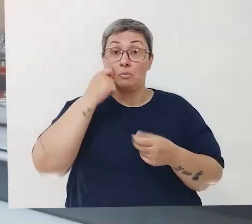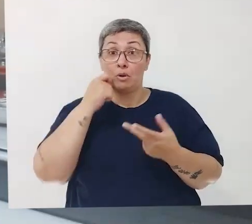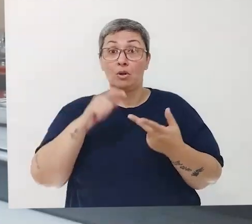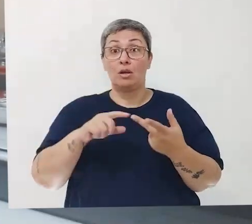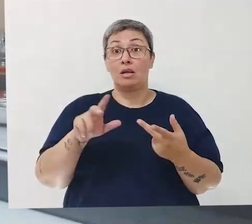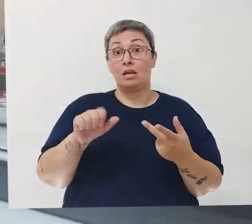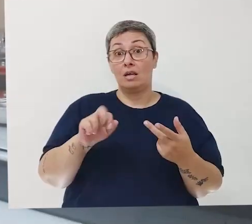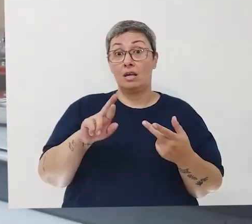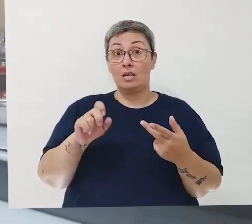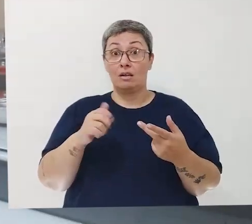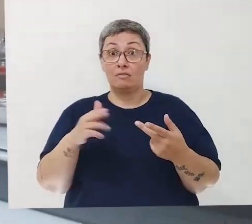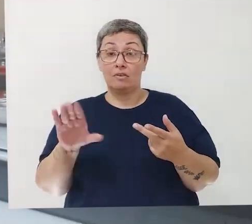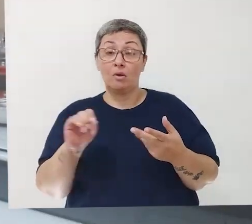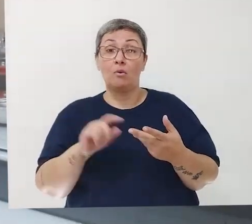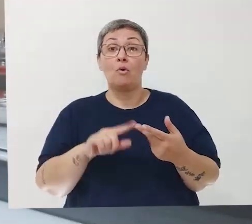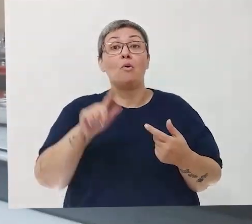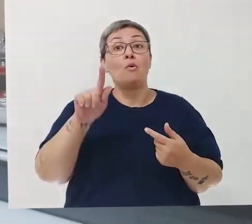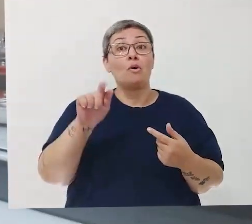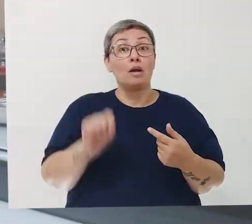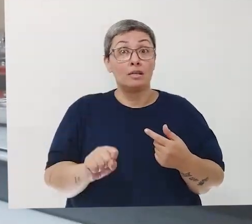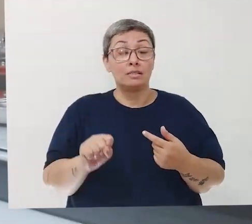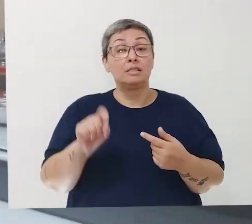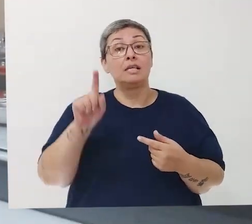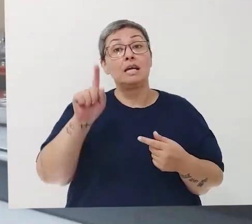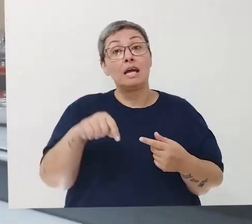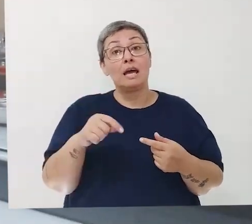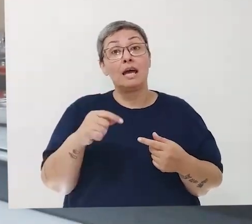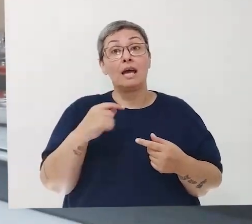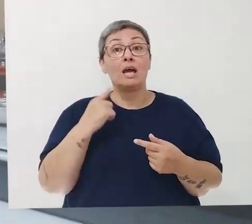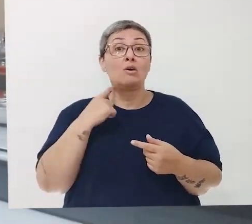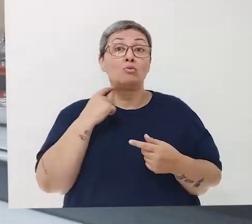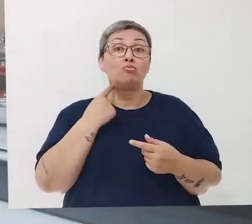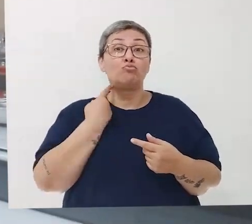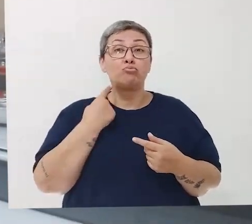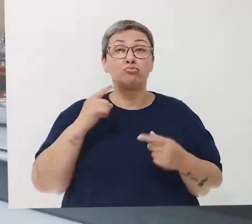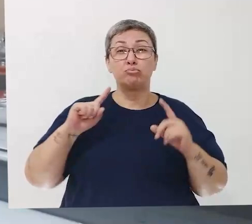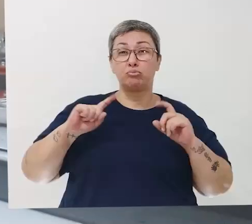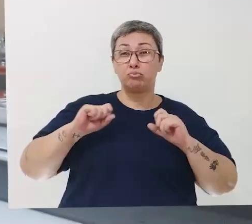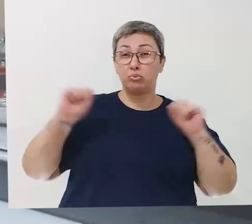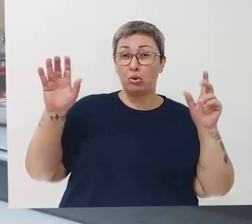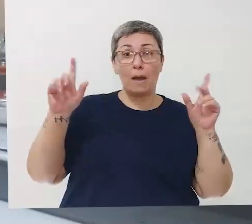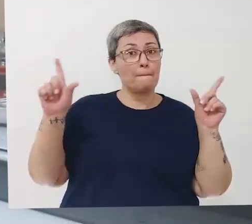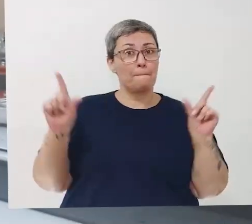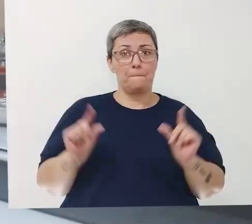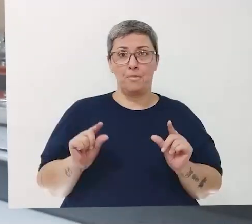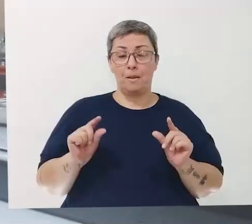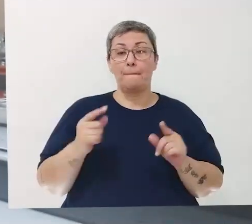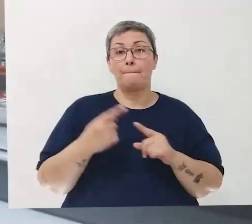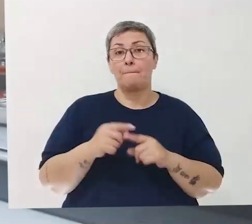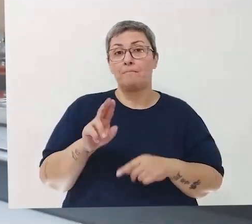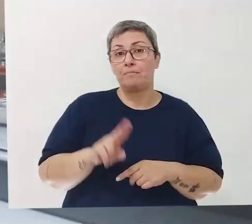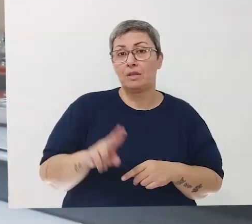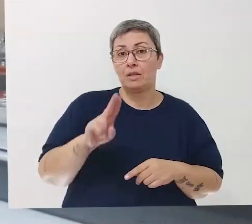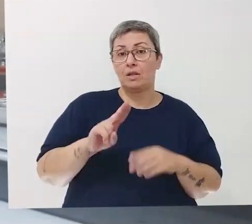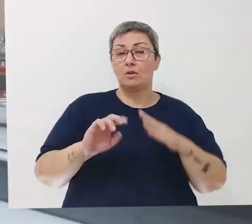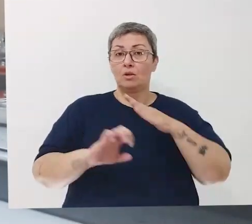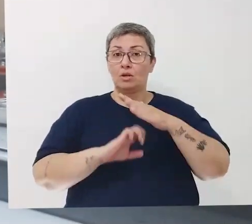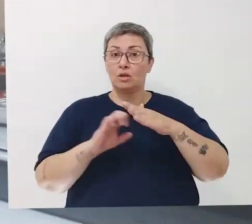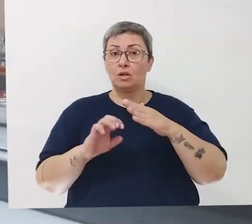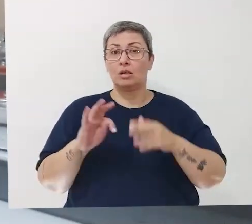carvão mineral, o gás natural ele é menos poluente, né? Ele é utilizado em